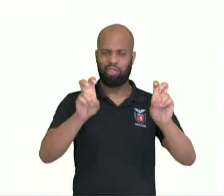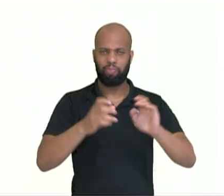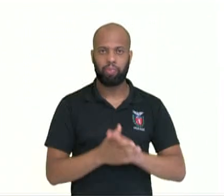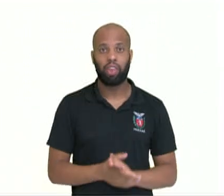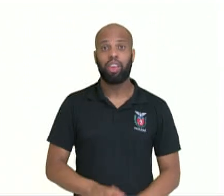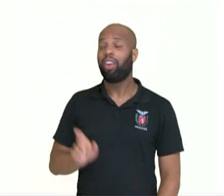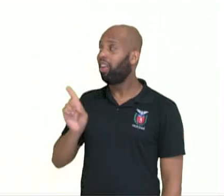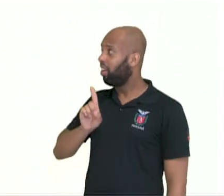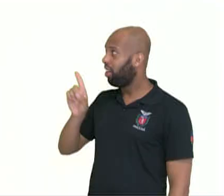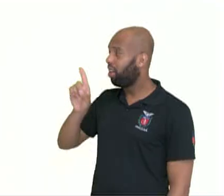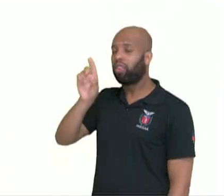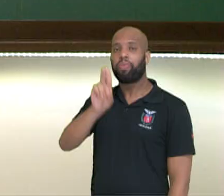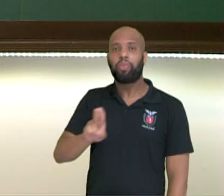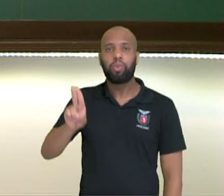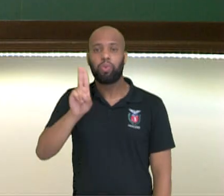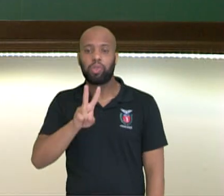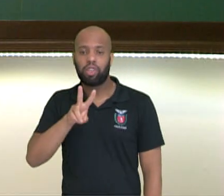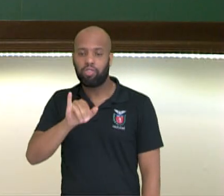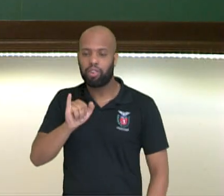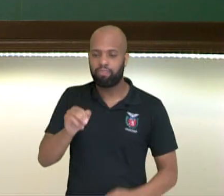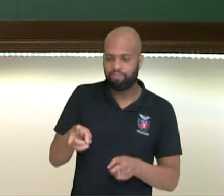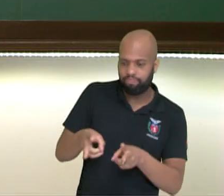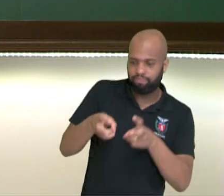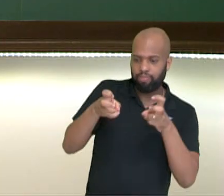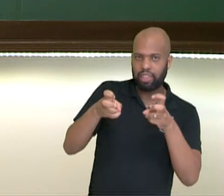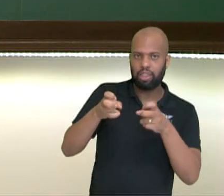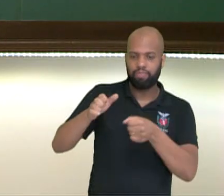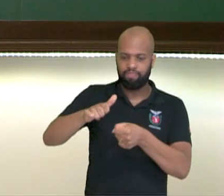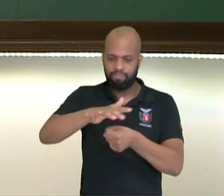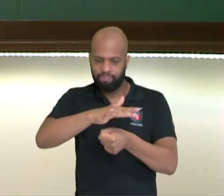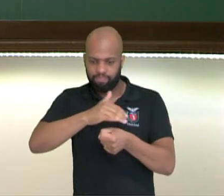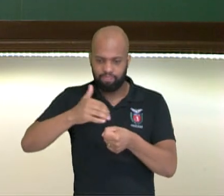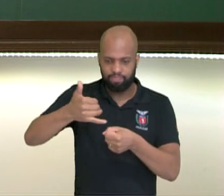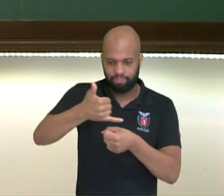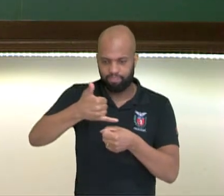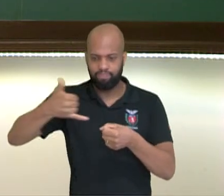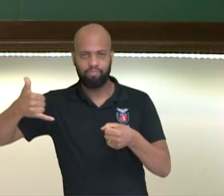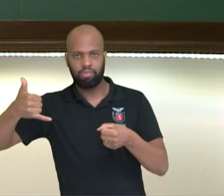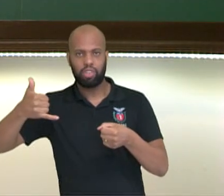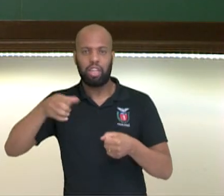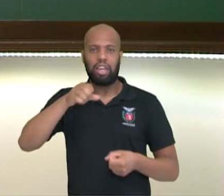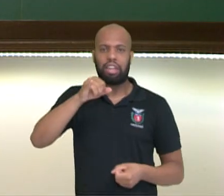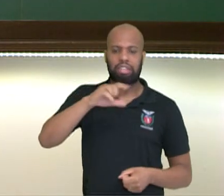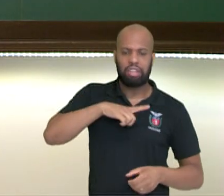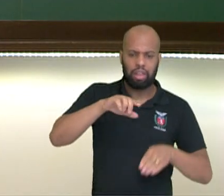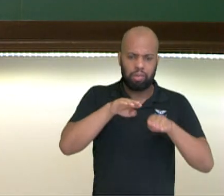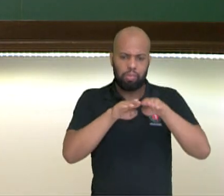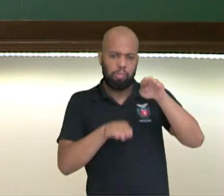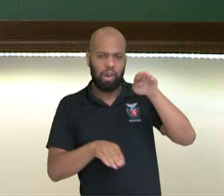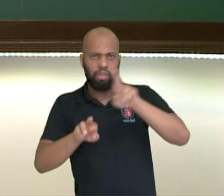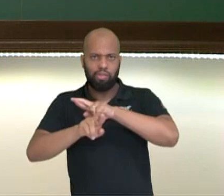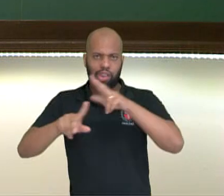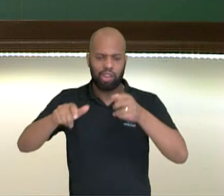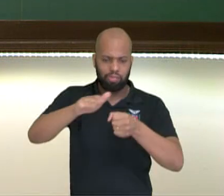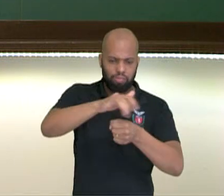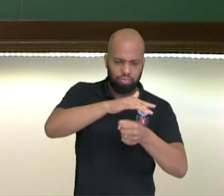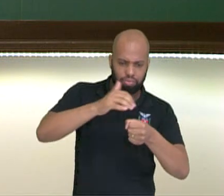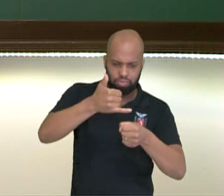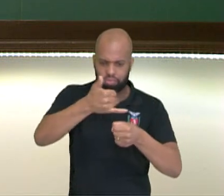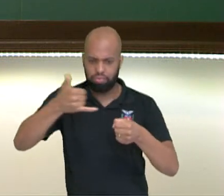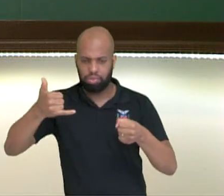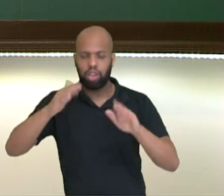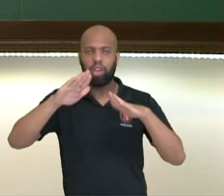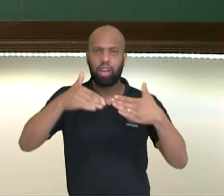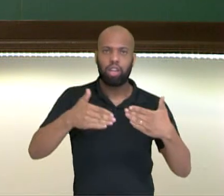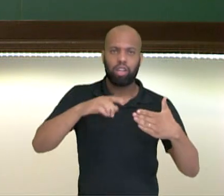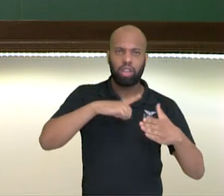eletroscópio ele serve para você detectar a carga elétrica, detectar que um corpo está com desequilíbrio elétrico. Então, para um corpo neutro, o